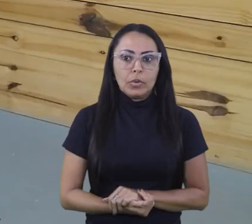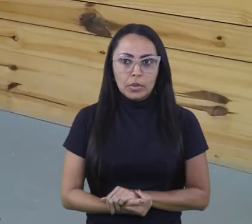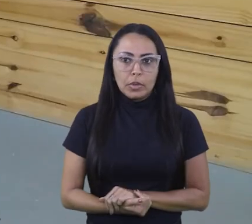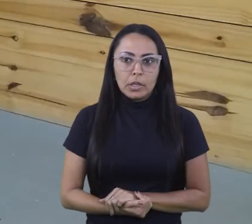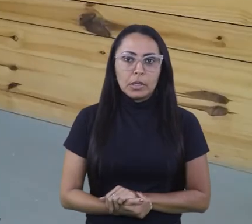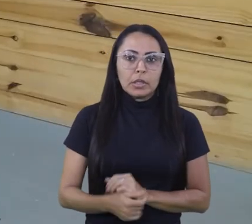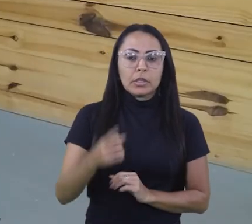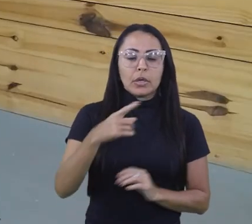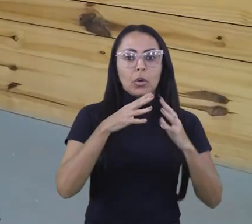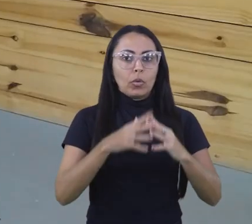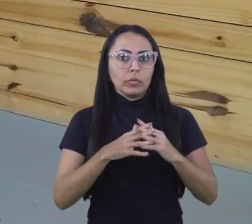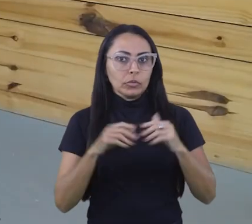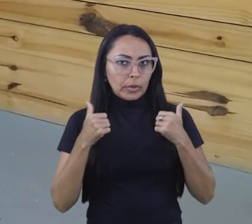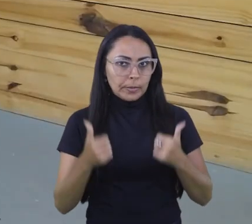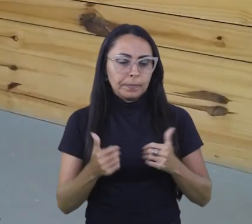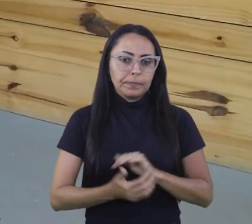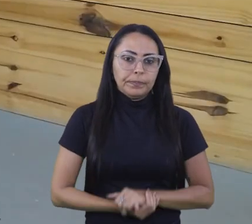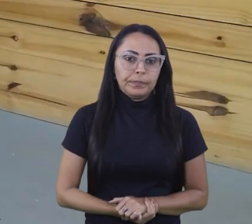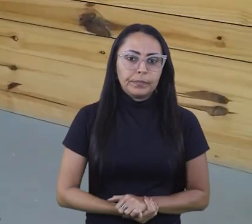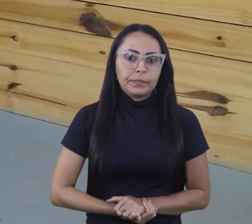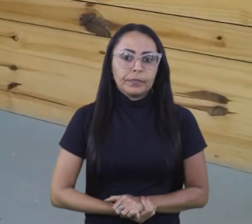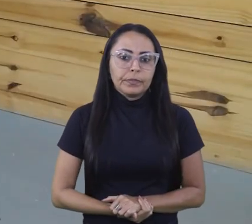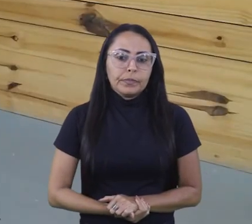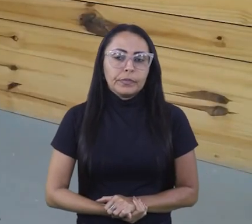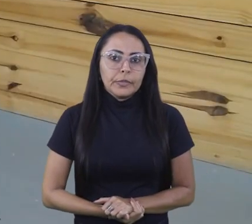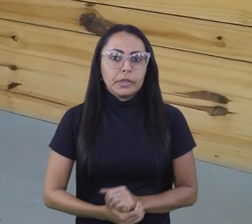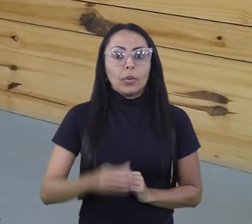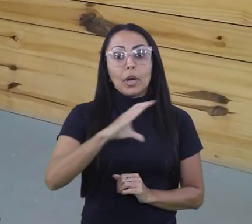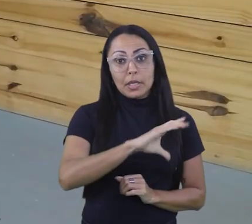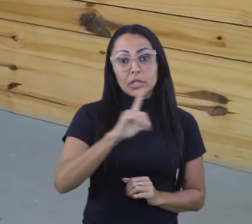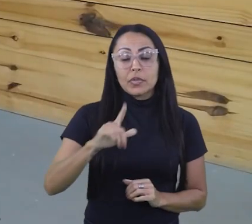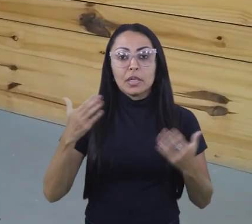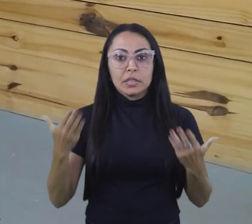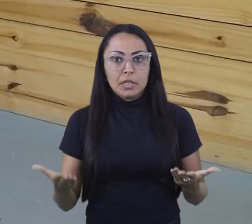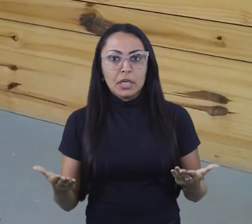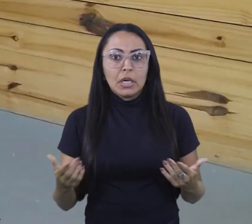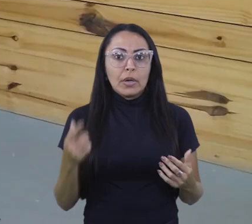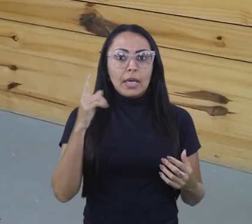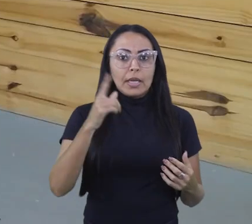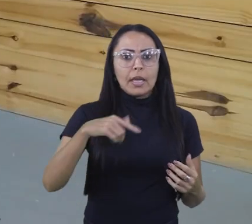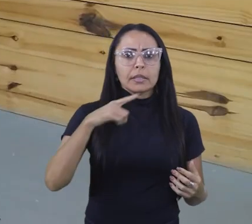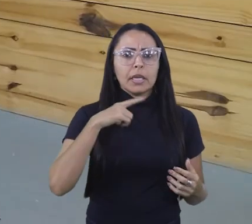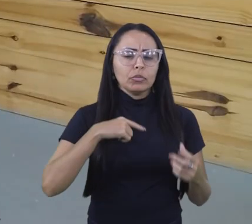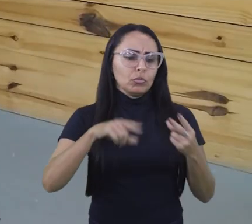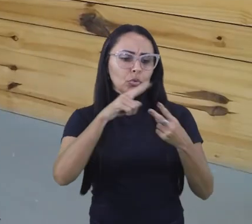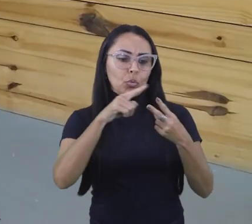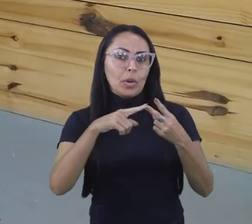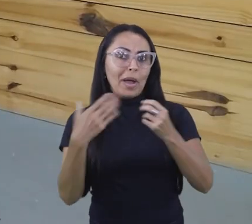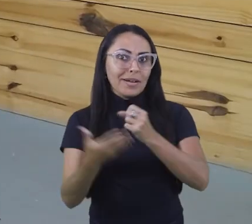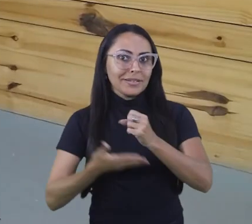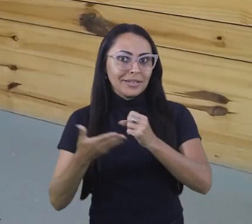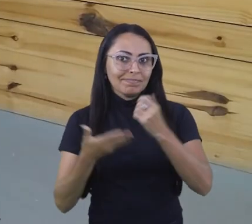estão ali contidos, tá certo? Então, a classificação bibliográfica, digamos que ela tem ali duas bases,